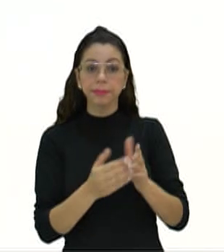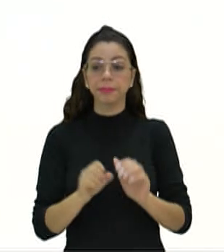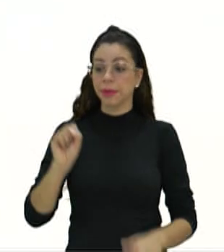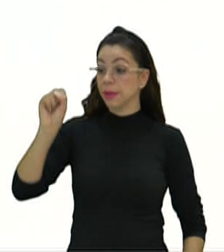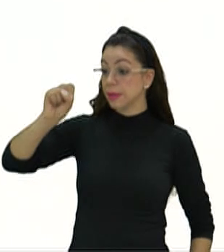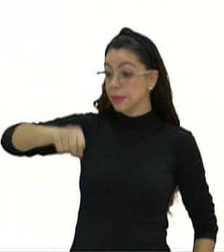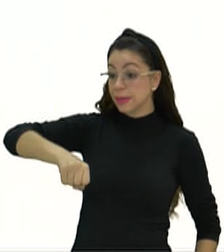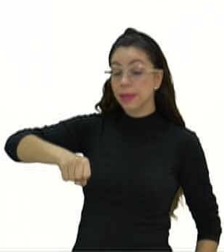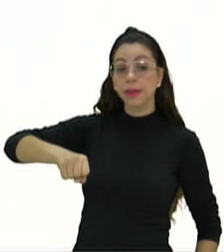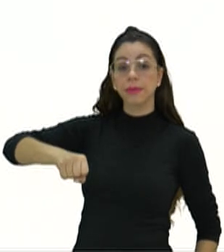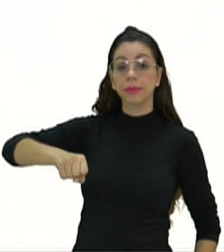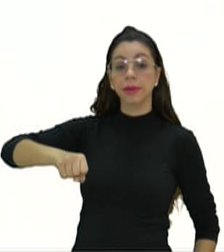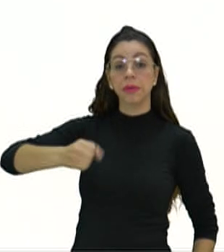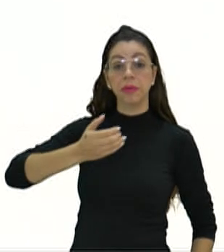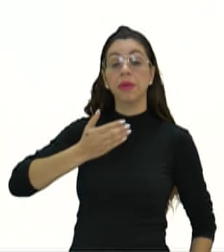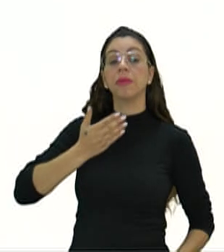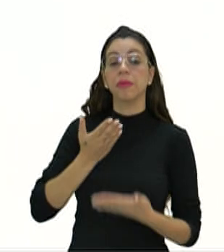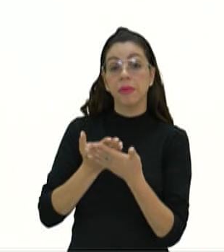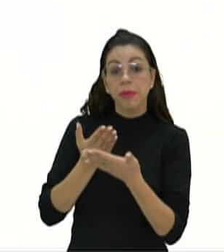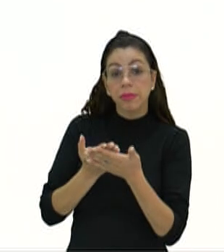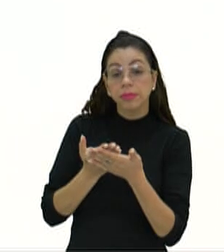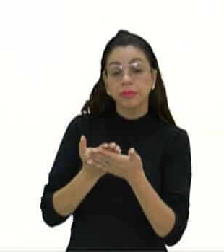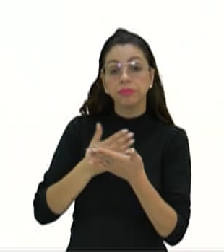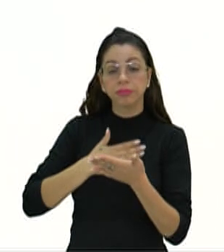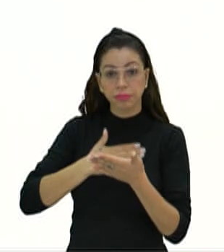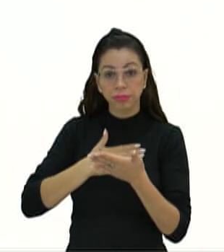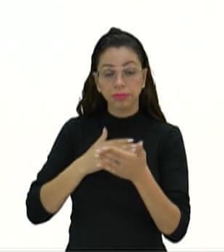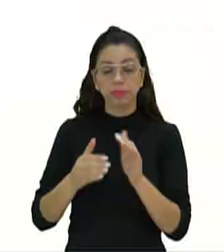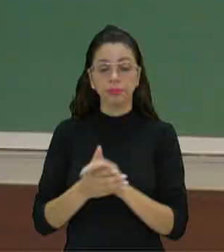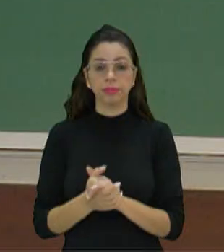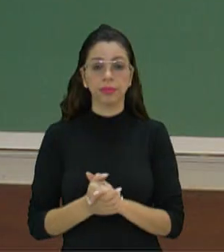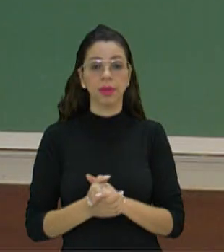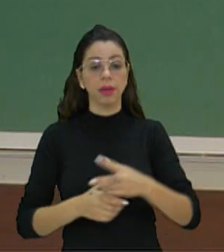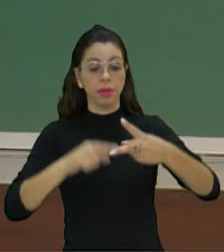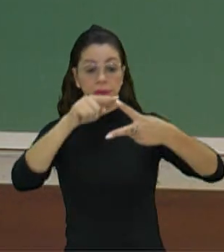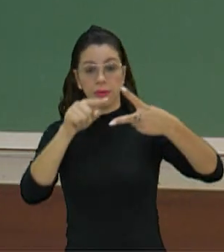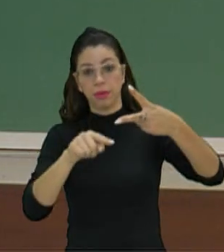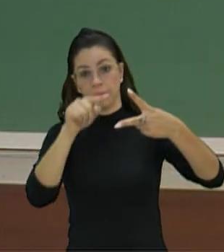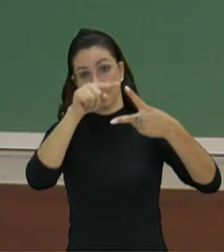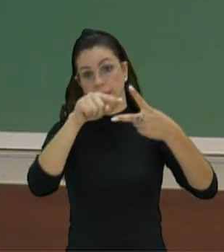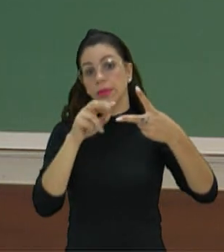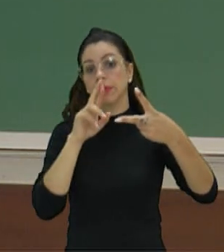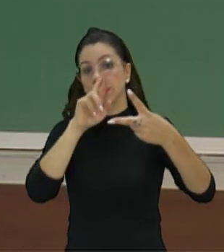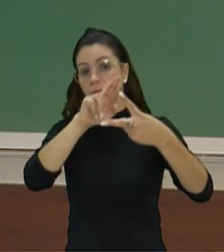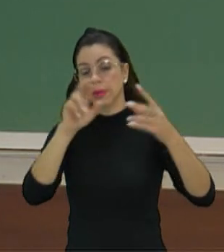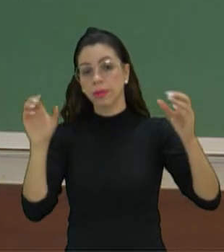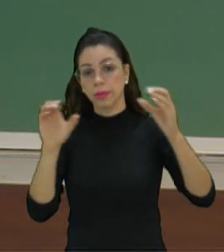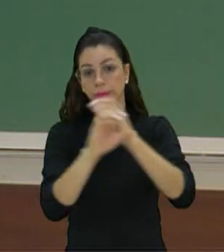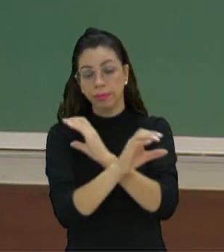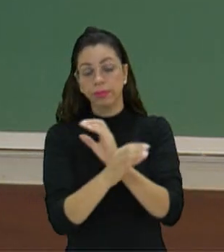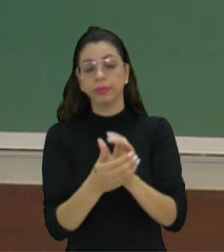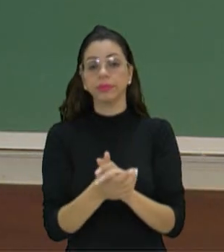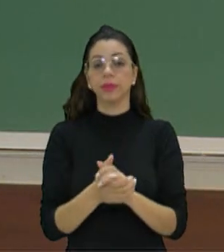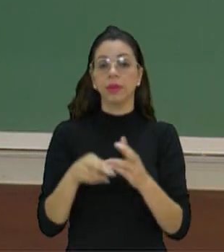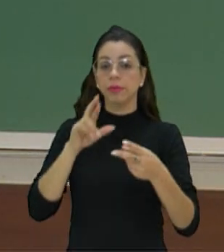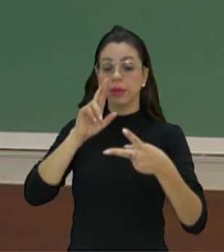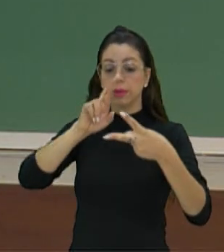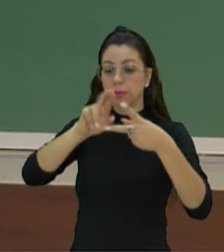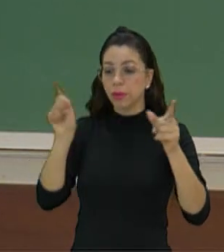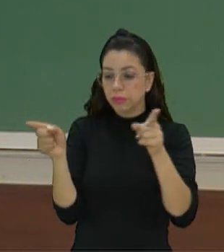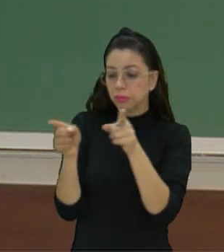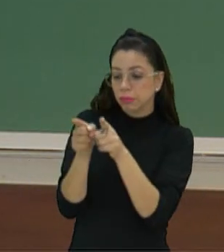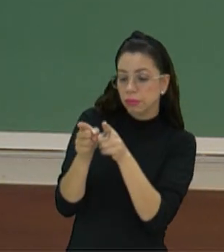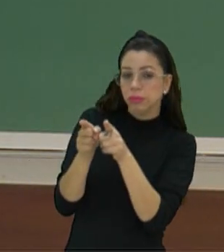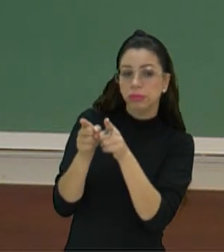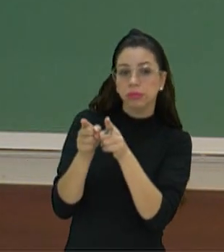to study. No, I don't like to study. Aqui eu coloquei a resposta completa. Se você deu a resposta curta, yes, I